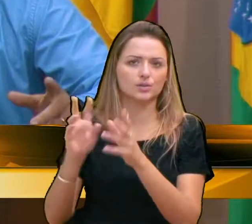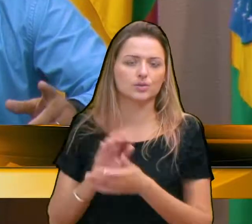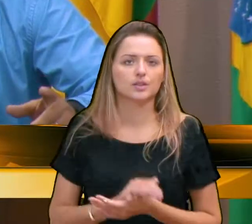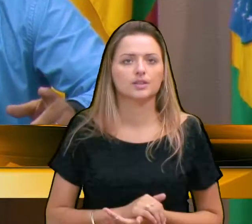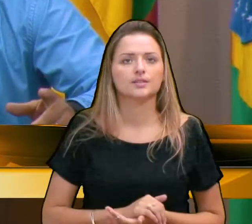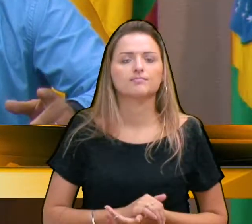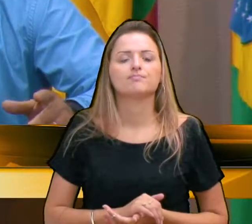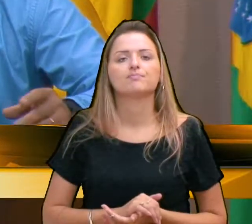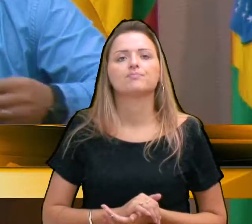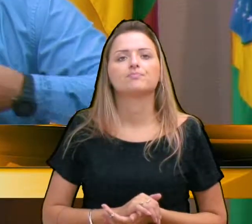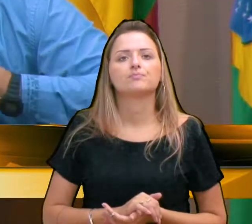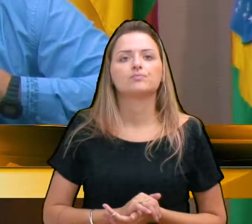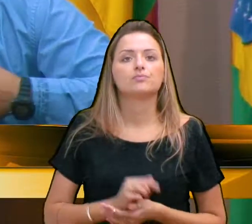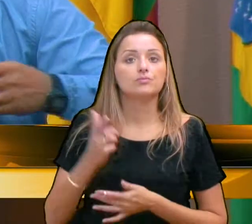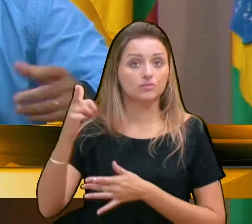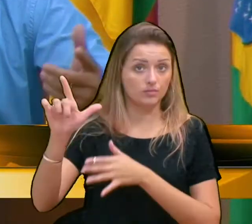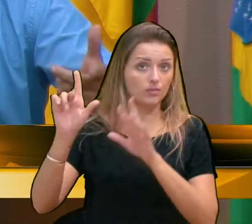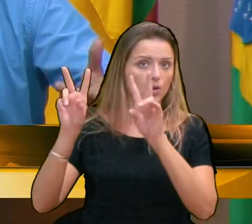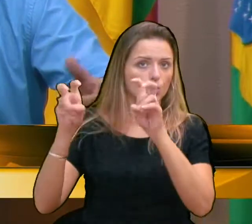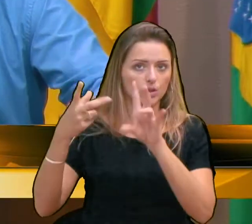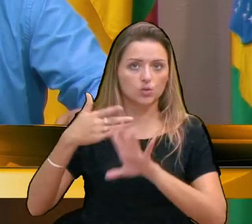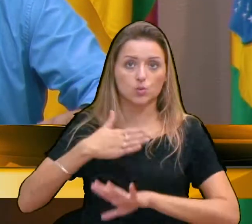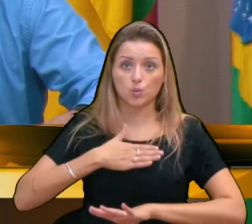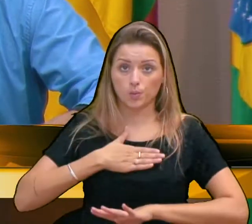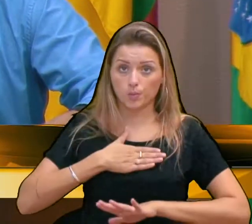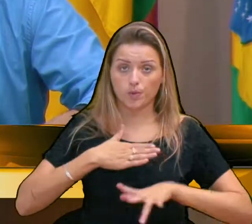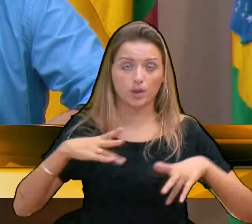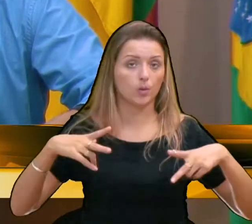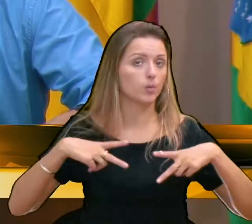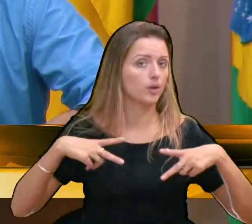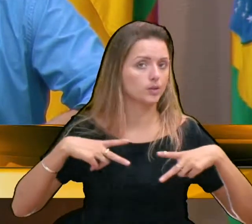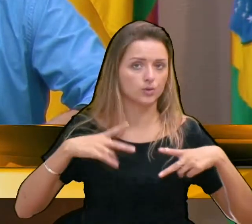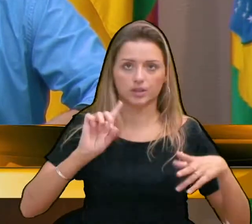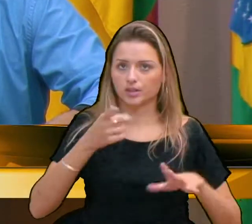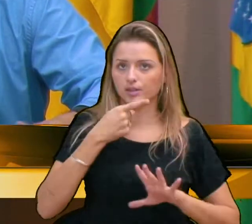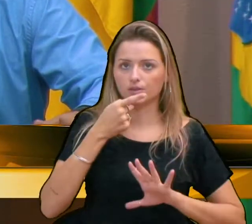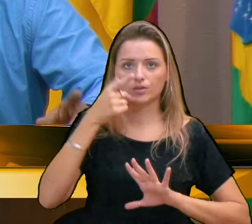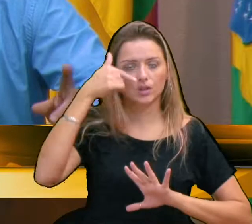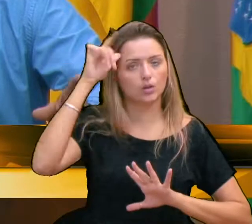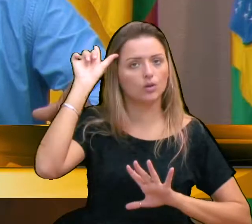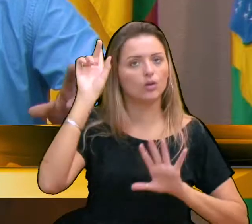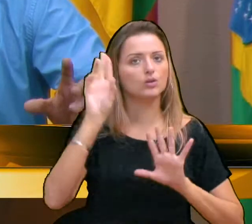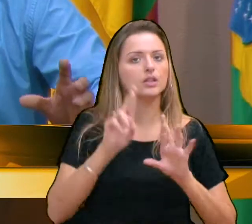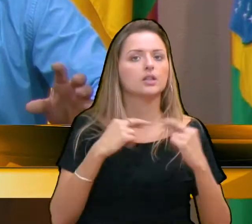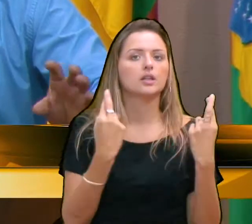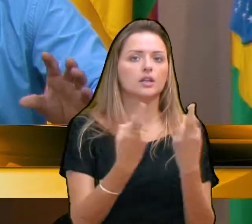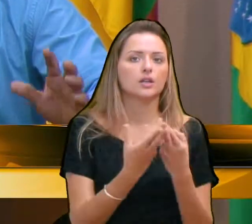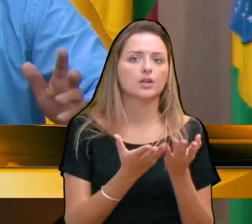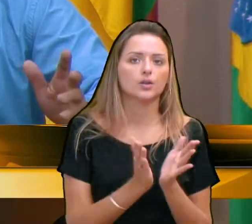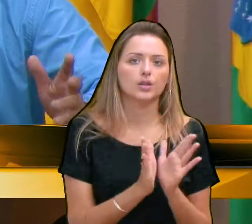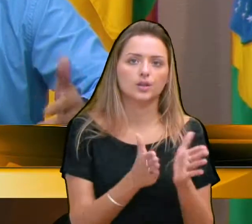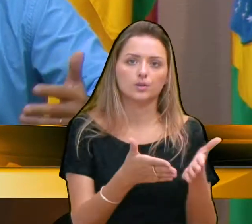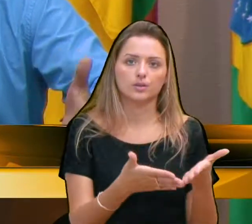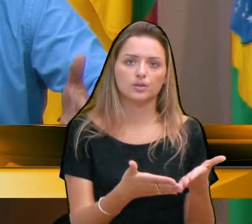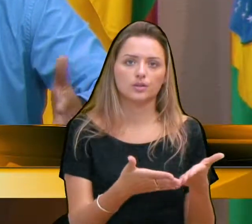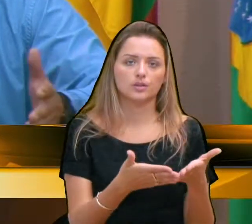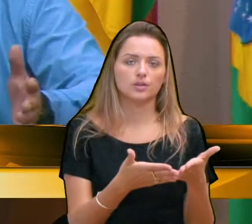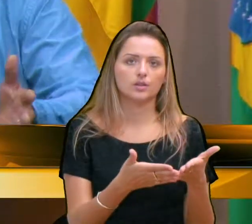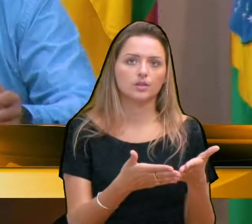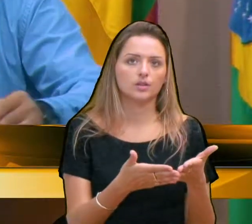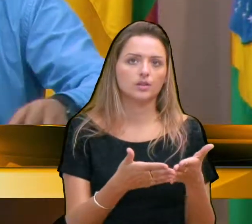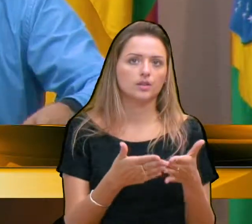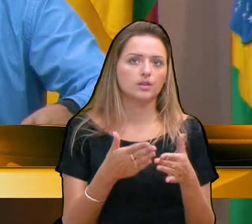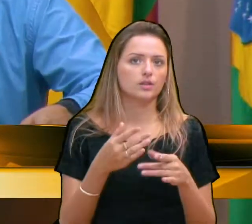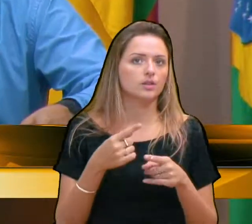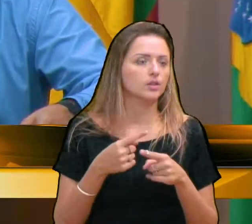um dos assuntos, até pessoal meu, que não foi questionado ontem na nossa reunião da comissão, porque a gente decidiu até